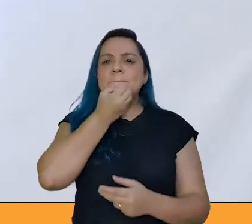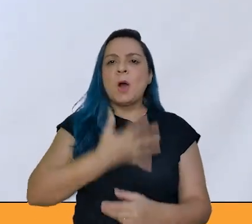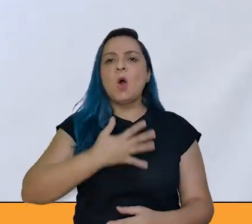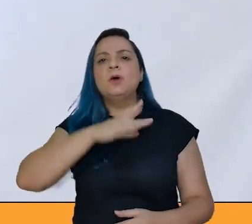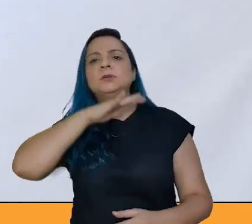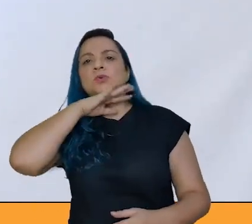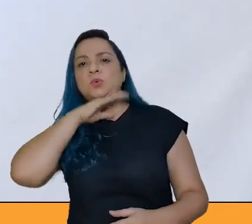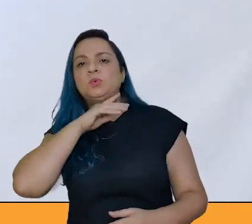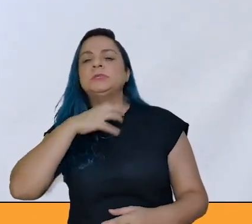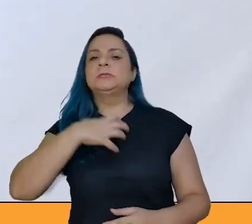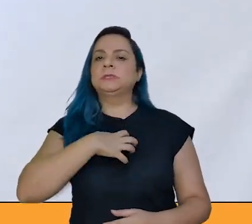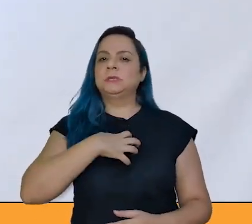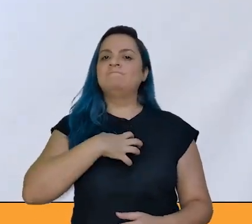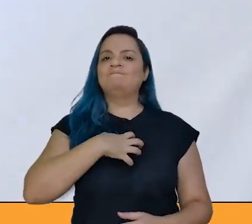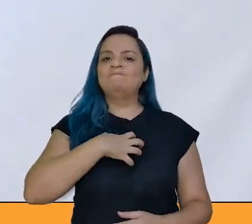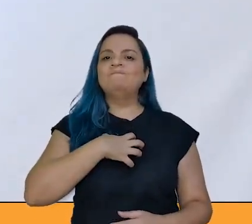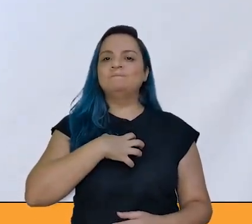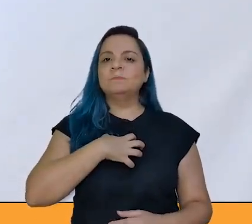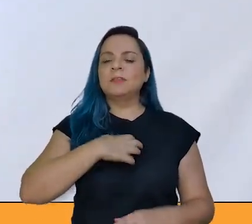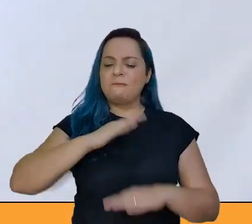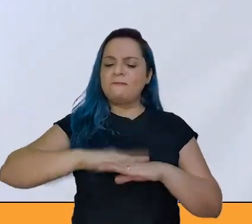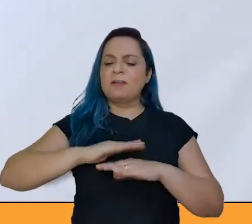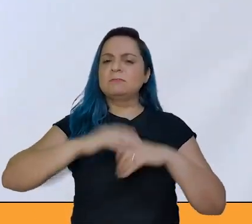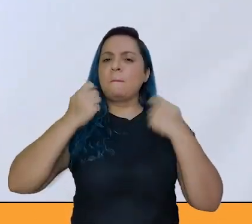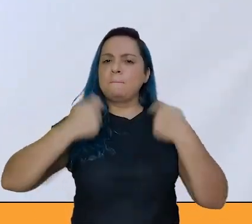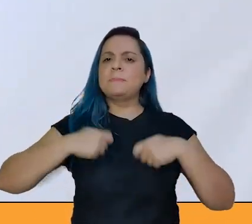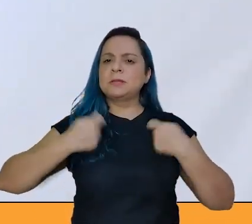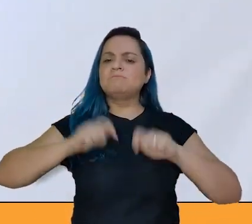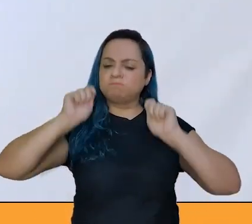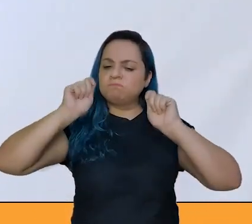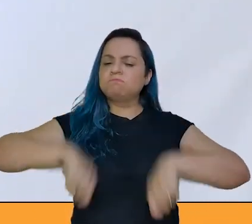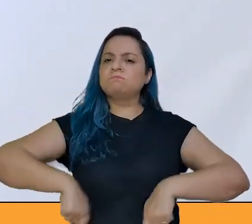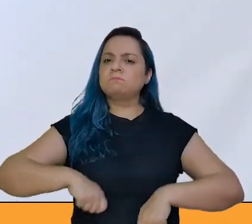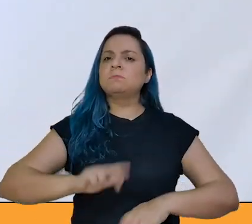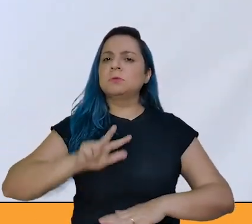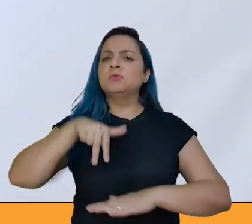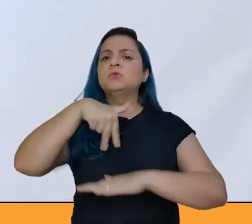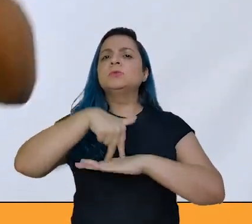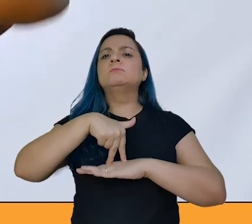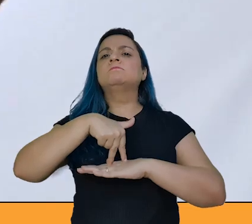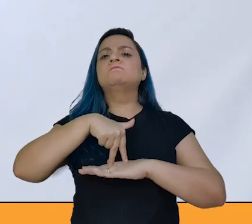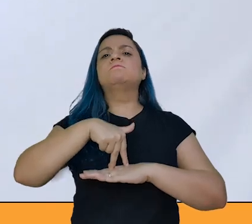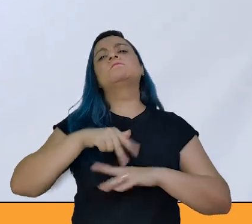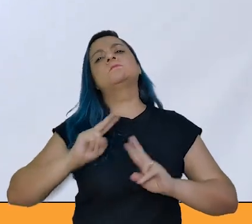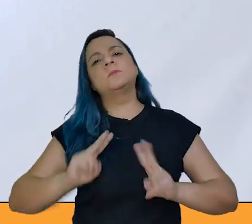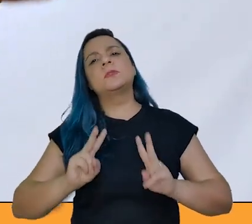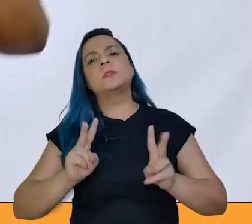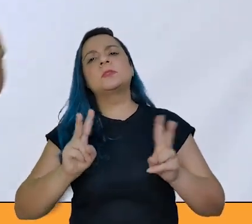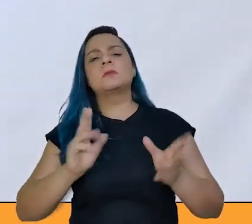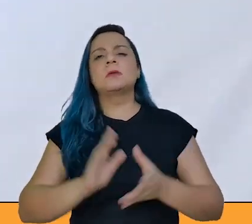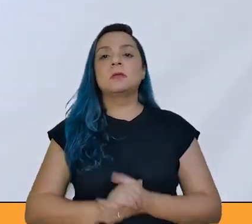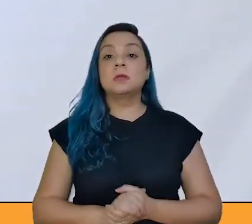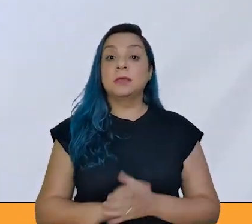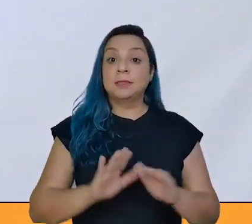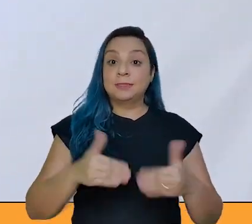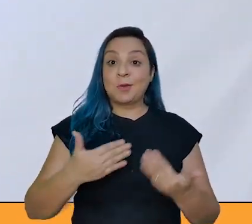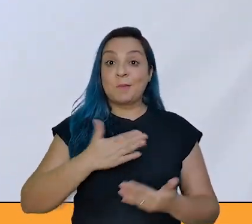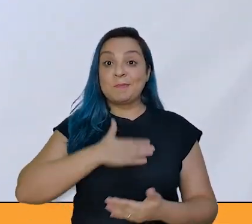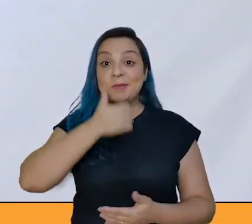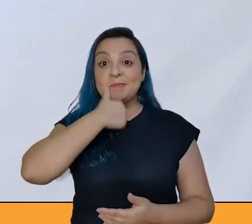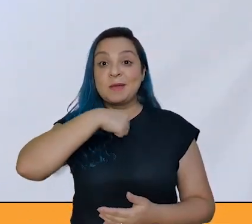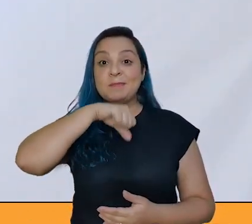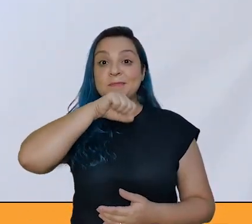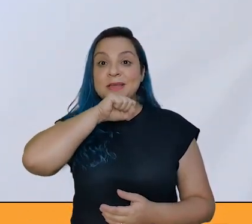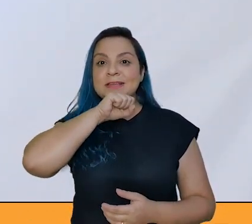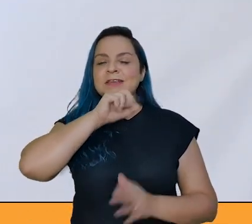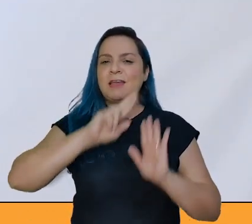de ser quem é e fazer o que precisa ser feito e atuar onde precisa atuar. Então, assim, minha mãe se